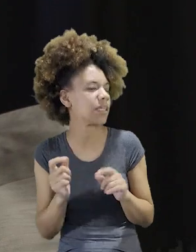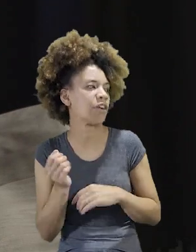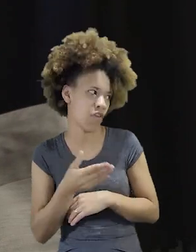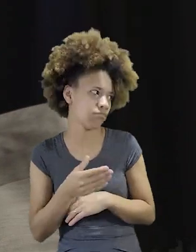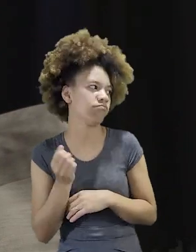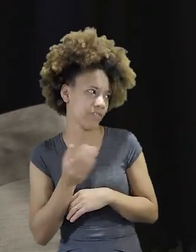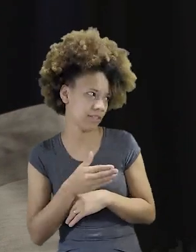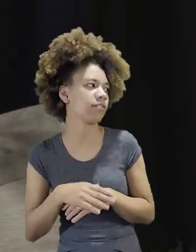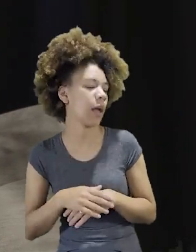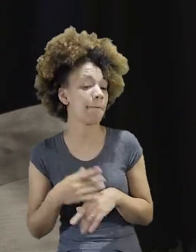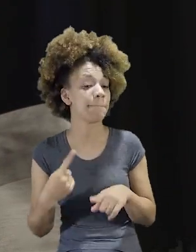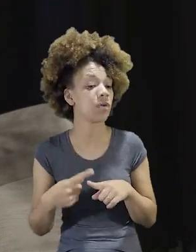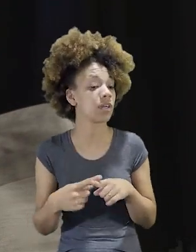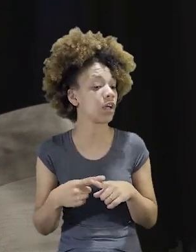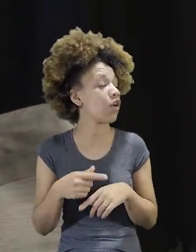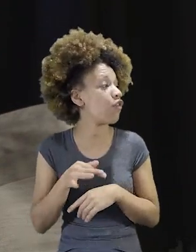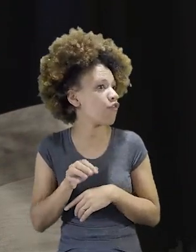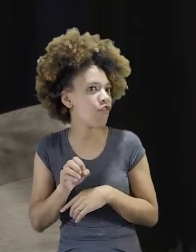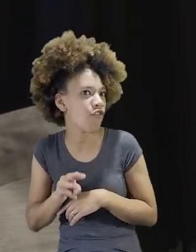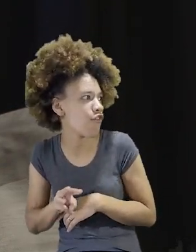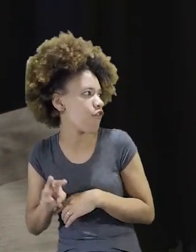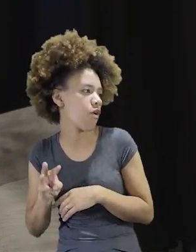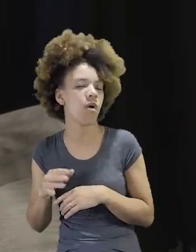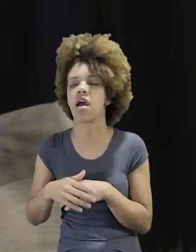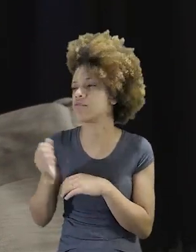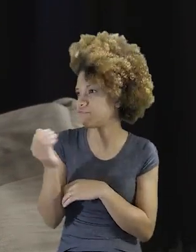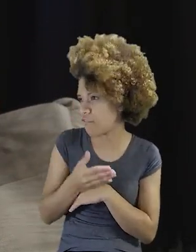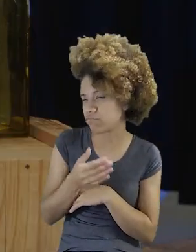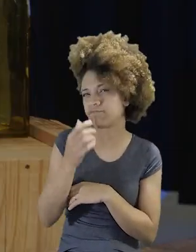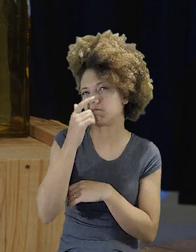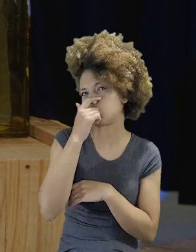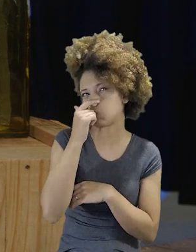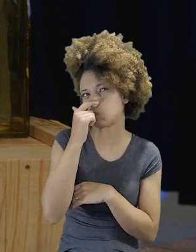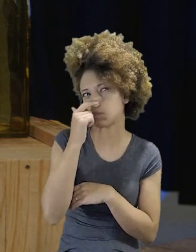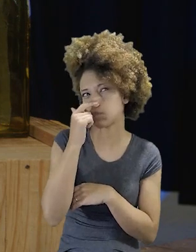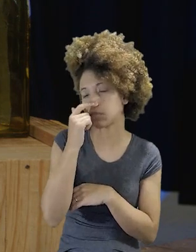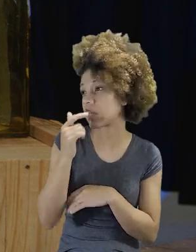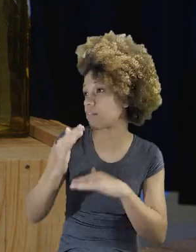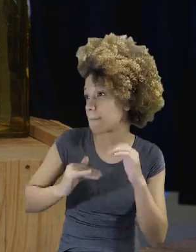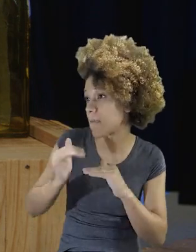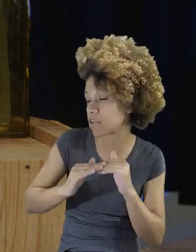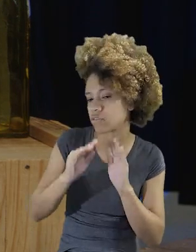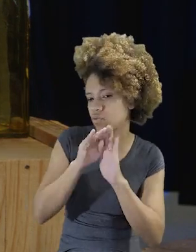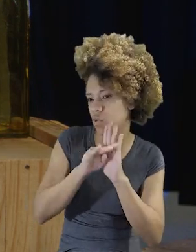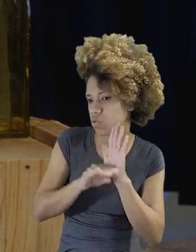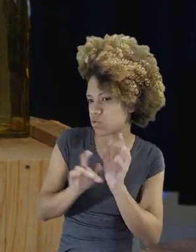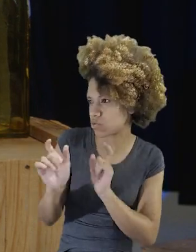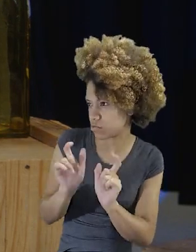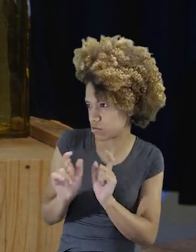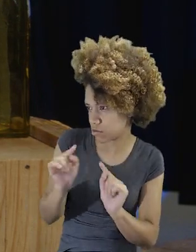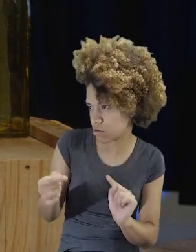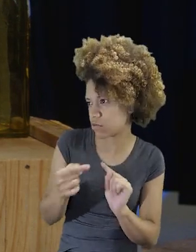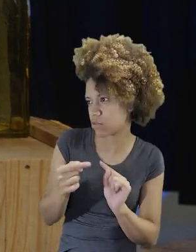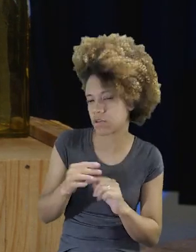Branco tal mas ele é um cara tipo ele é muito ele é muito tipo porque o flow cara ele é muito na na técnica